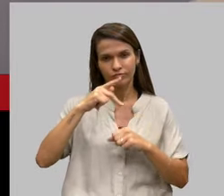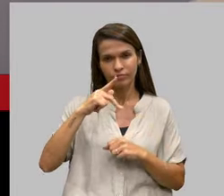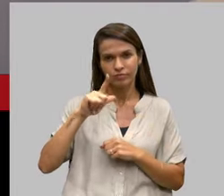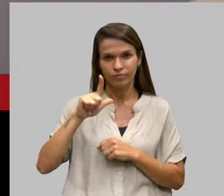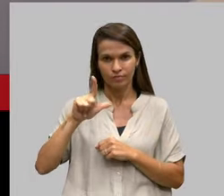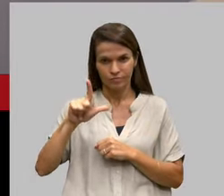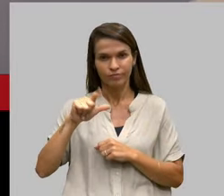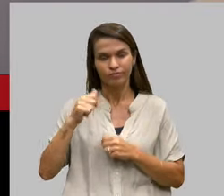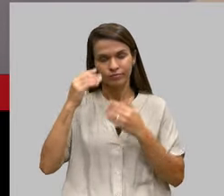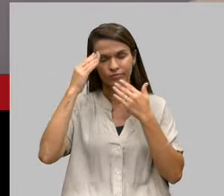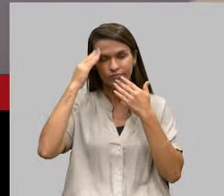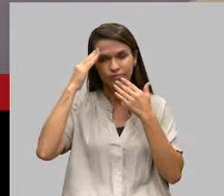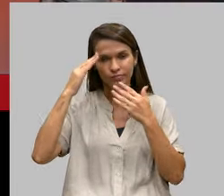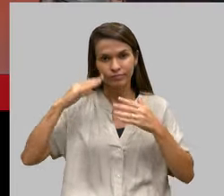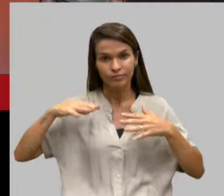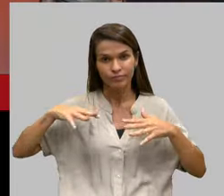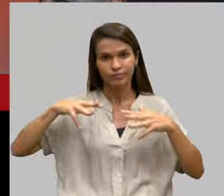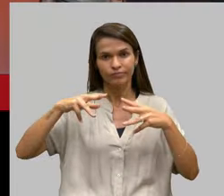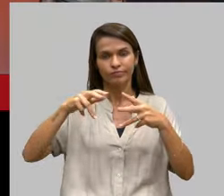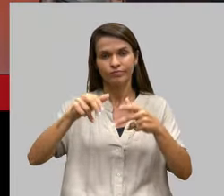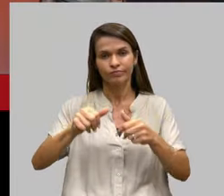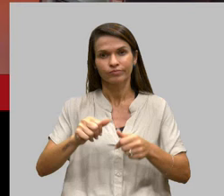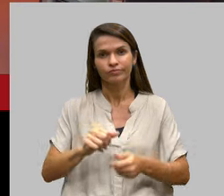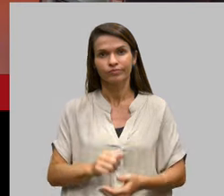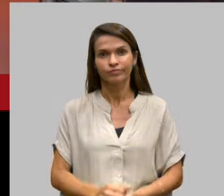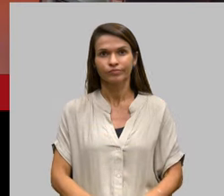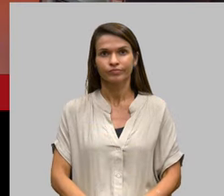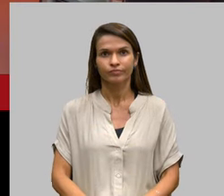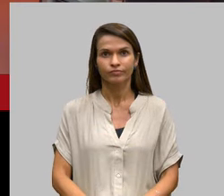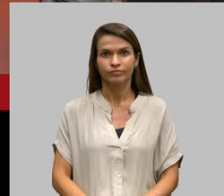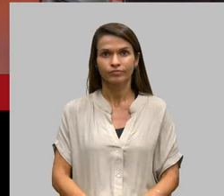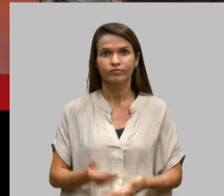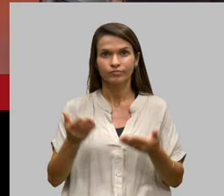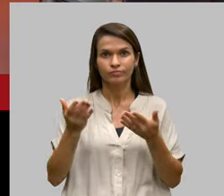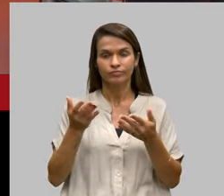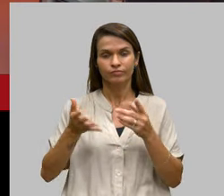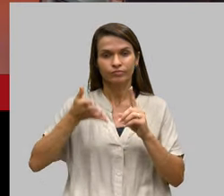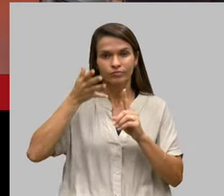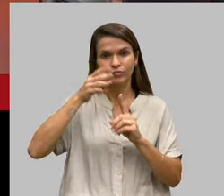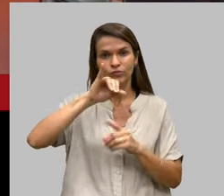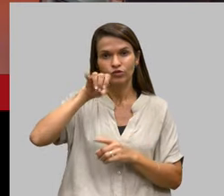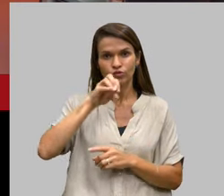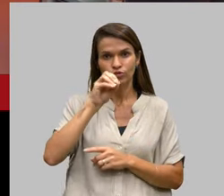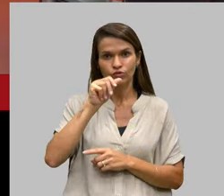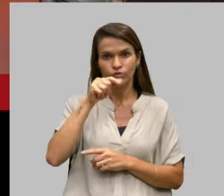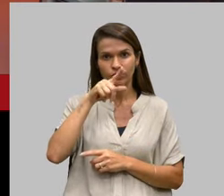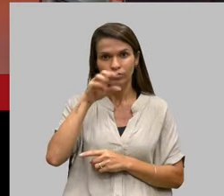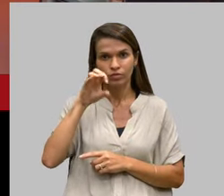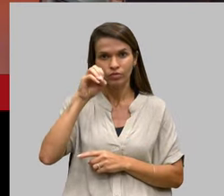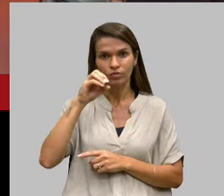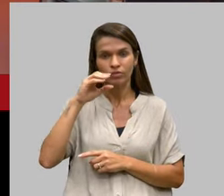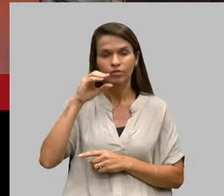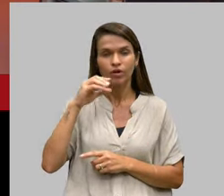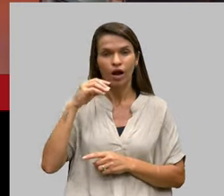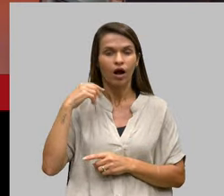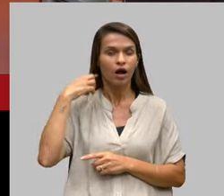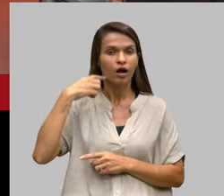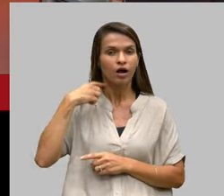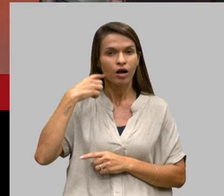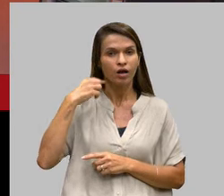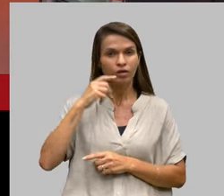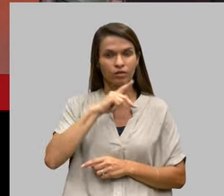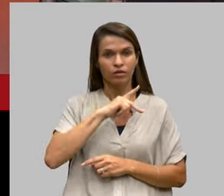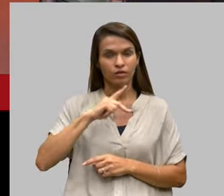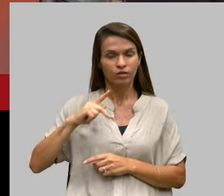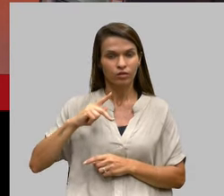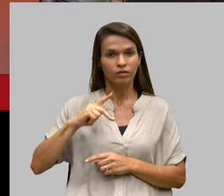a todos passamos a palavra a João Carlos Figueiredo advogado e Presidente da Associação